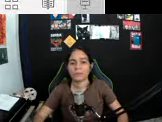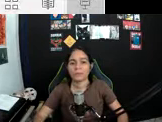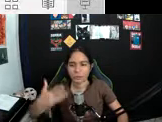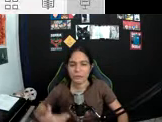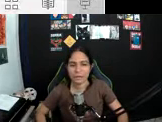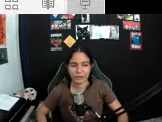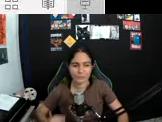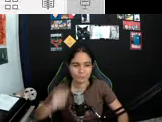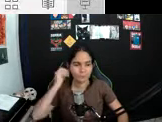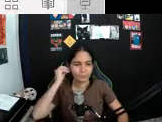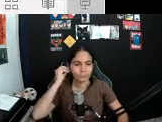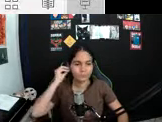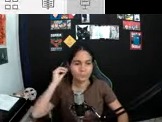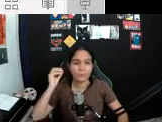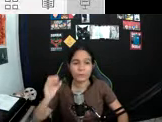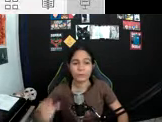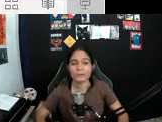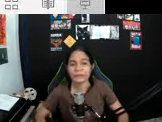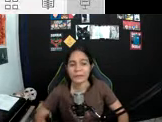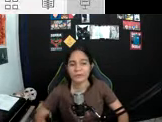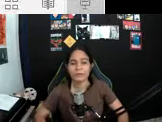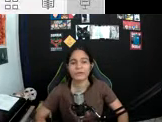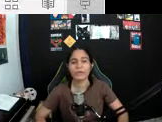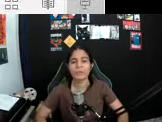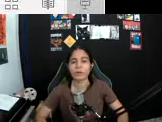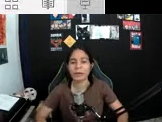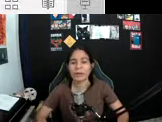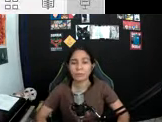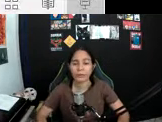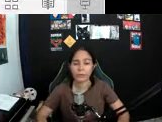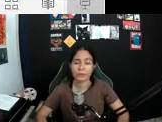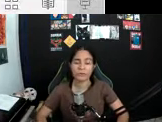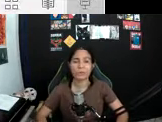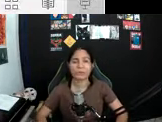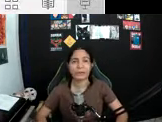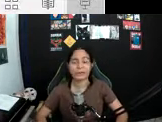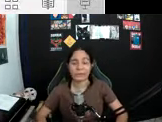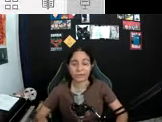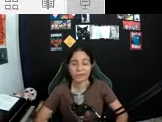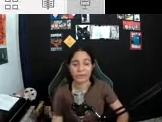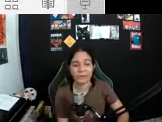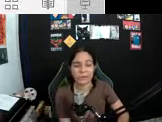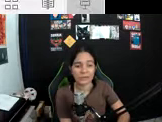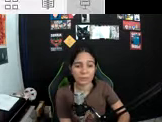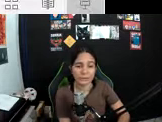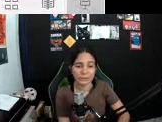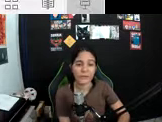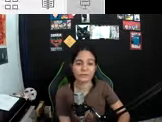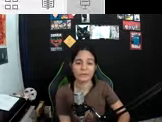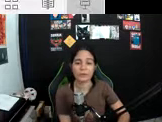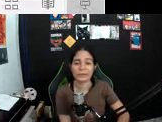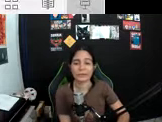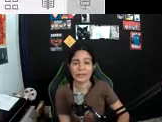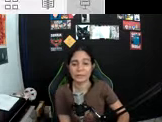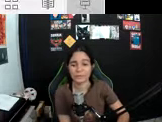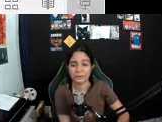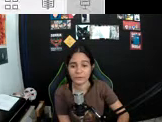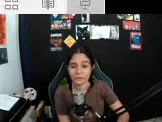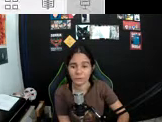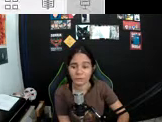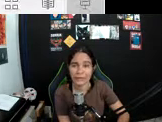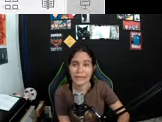comprometimento da sua imagem. Considerando que o sistema Corém apoia o uso responsável das mídias sociais, pois reconhece os